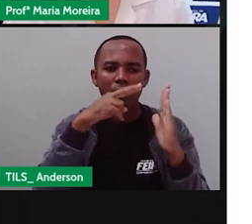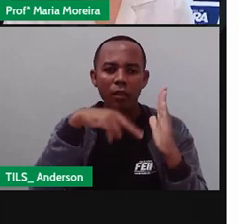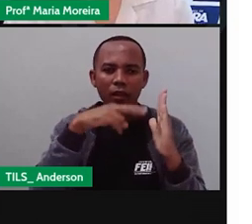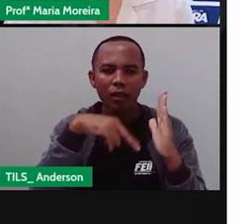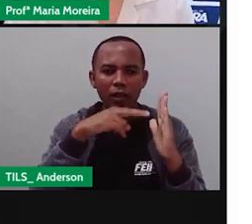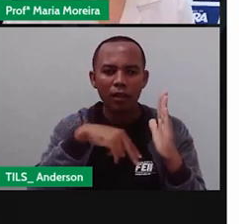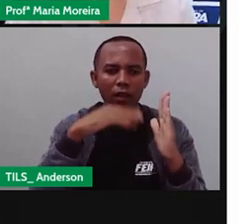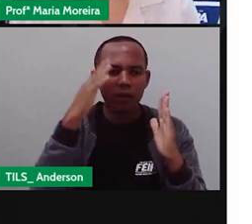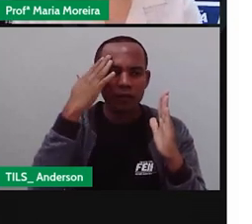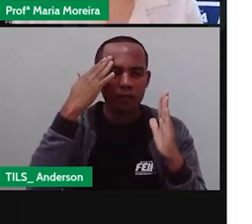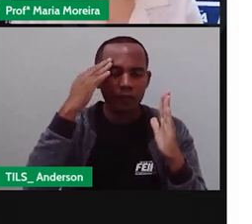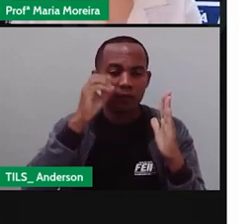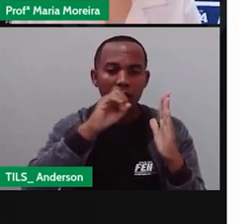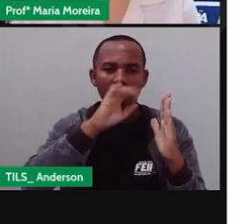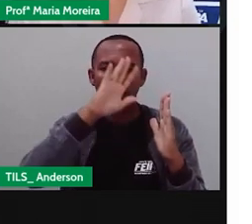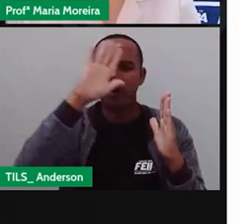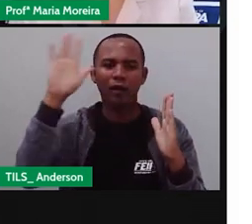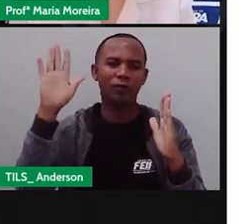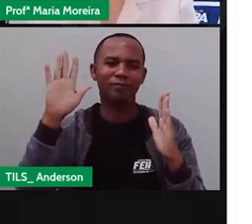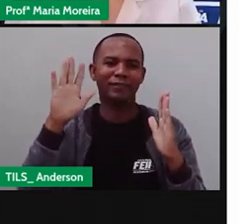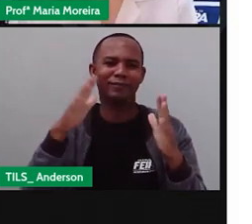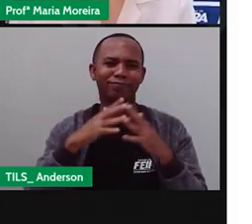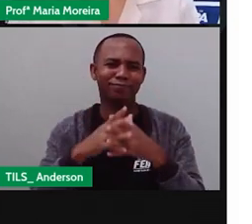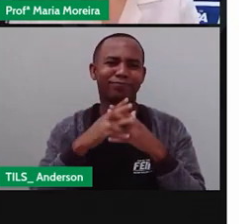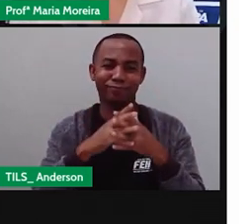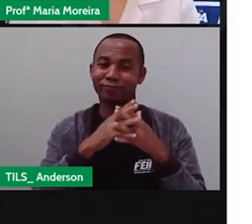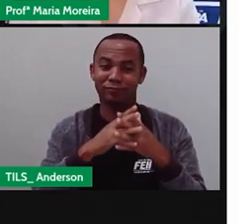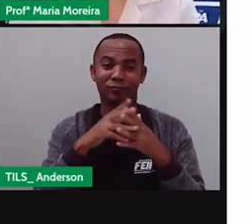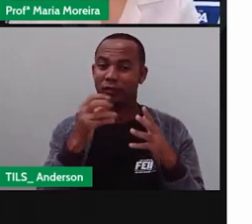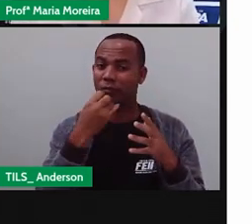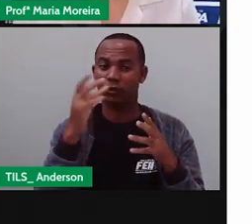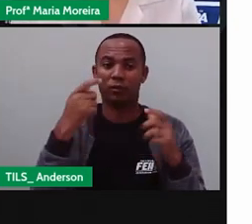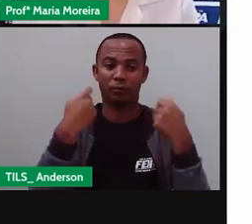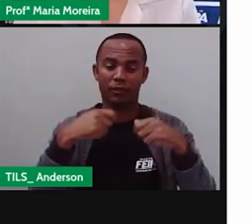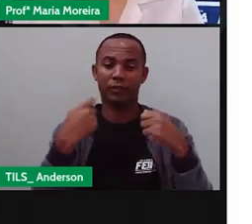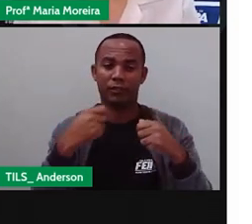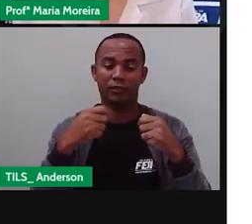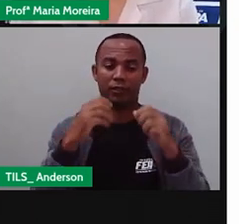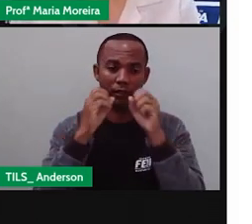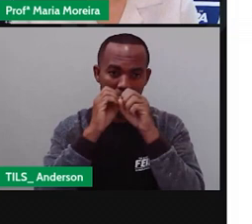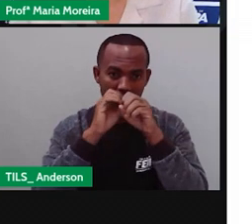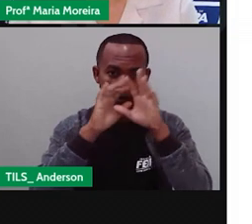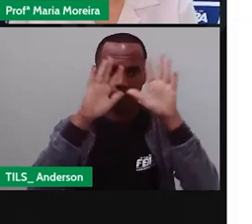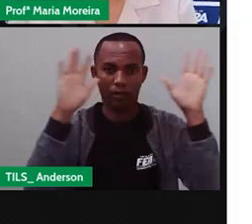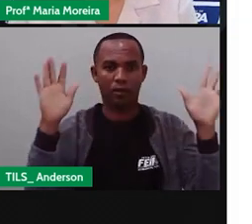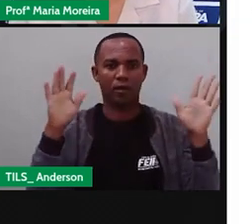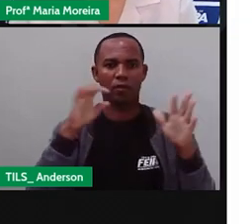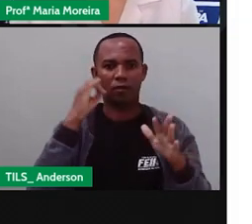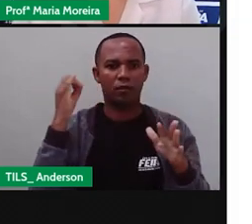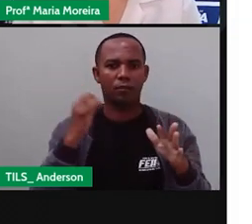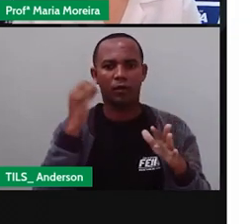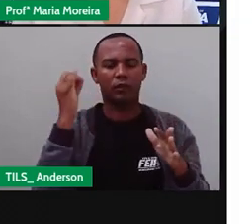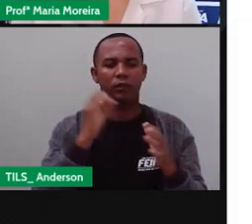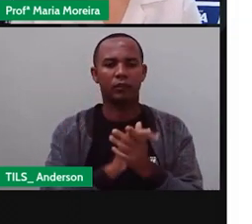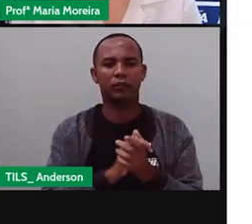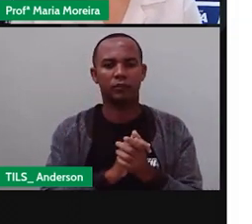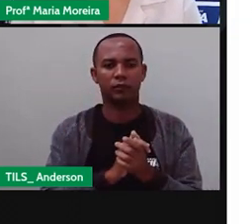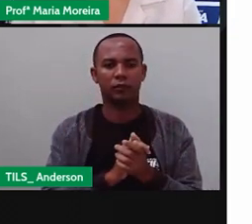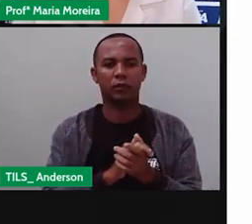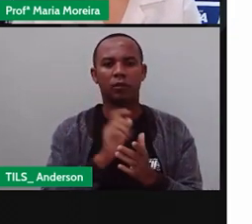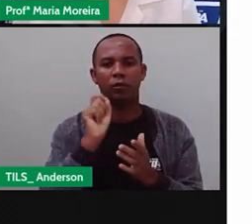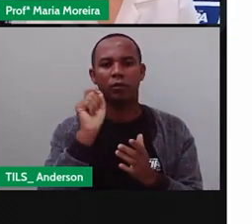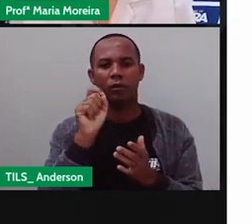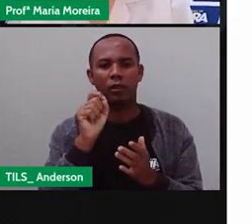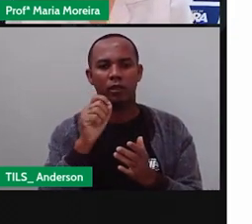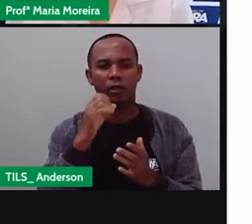compreender a sua mensagem. Se você não ficar claro, quem é o leitor? A pessoa que está lendo. Ele não vai compreender a sua mensagem. Nesse caso,